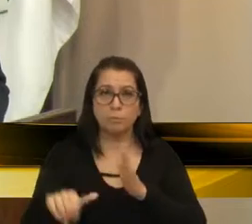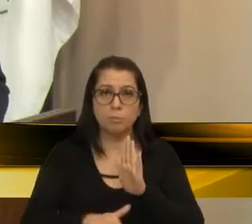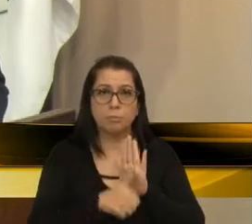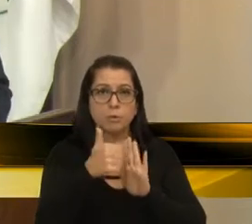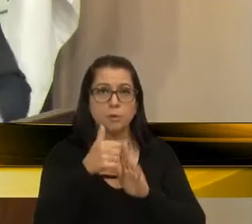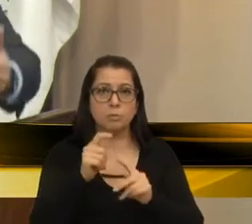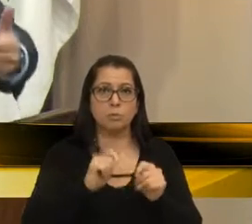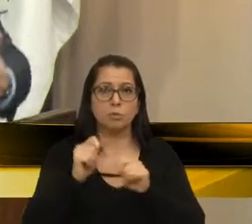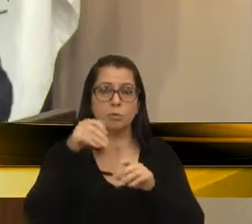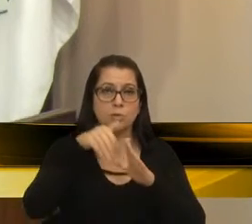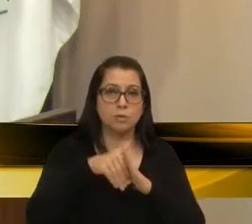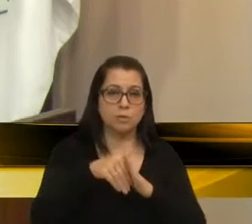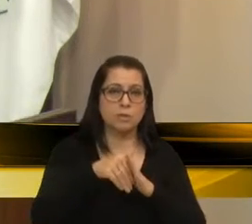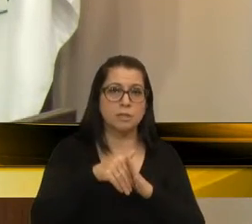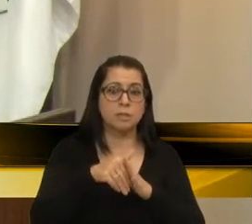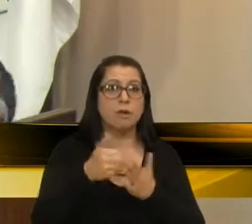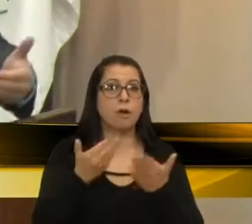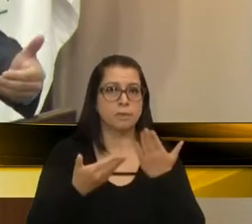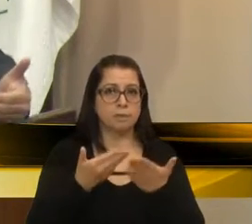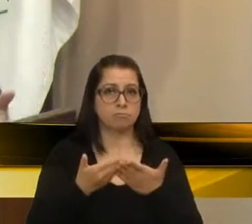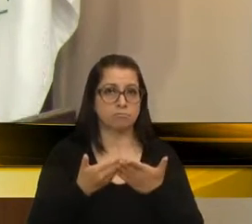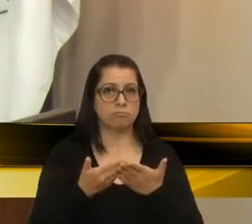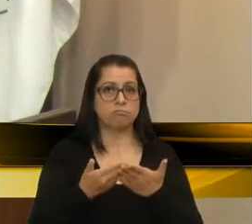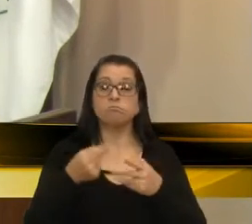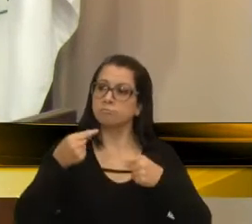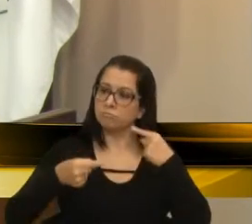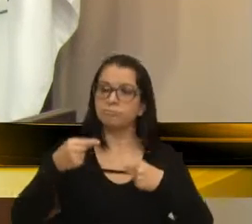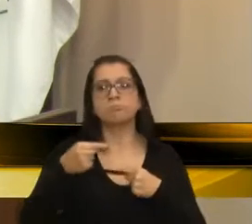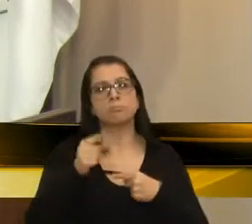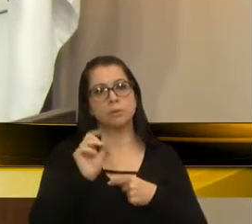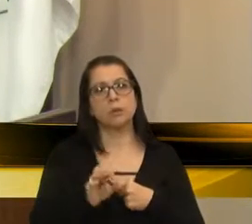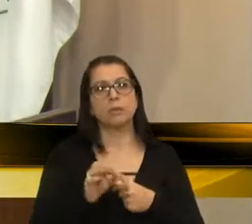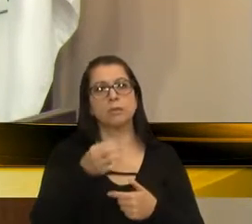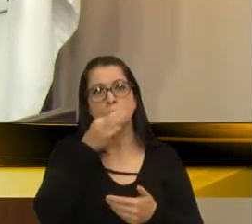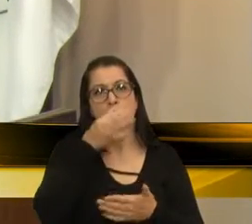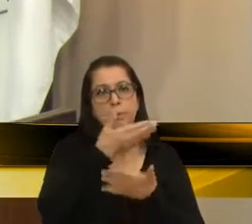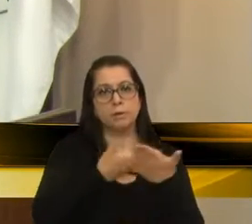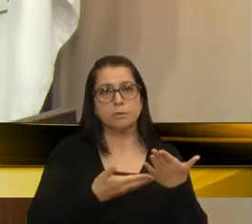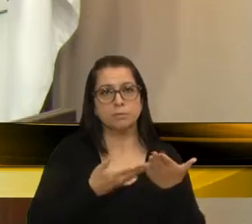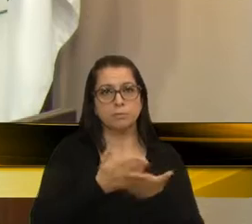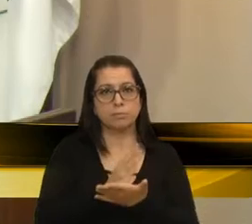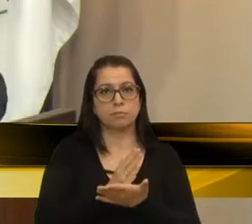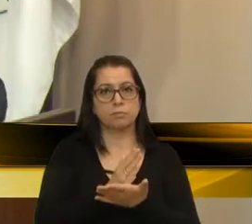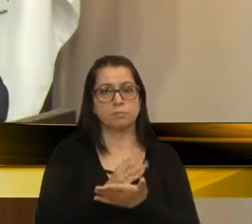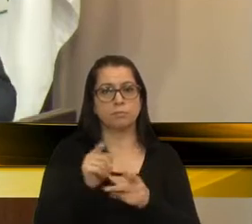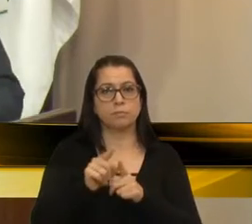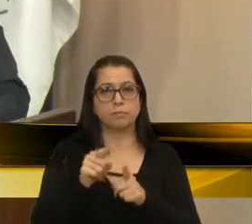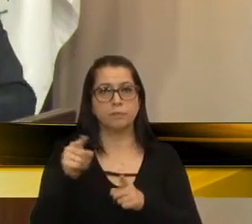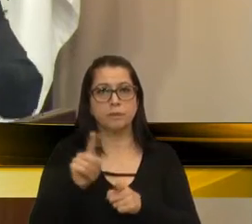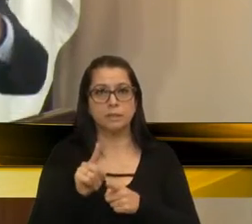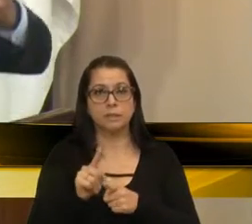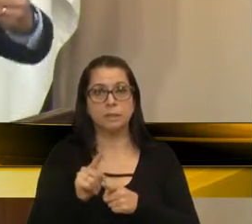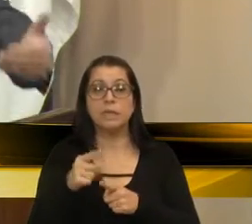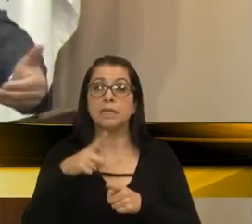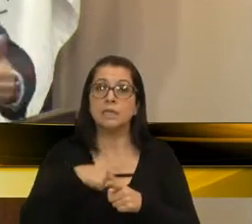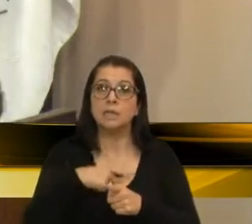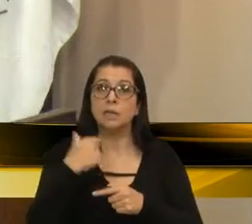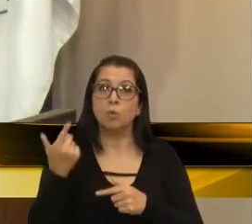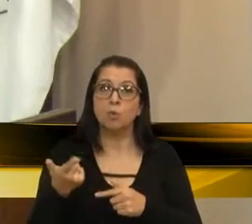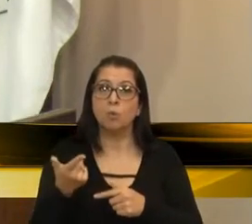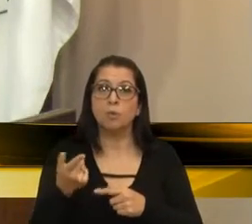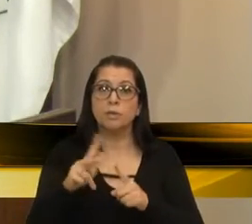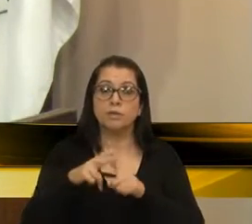pelo controle interno foram atendidas, discutiremos o parecer pela sua aprovação. Se não, existem